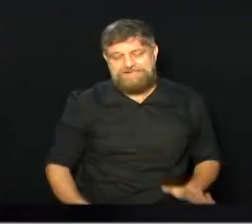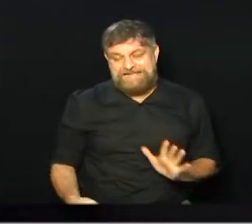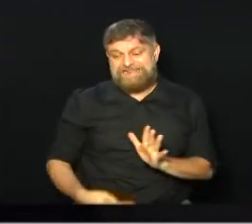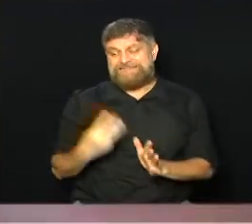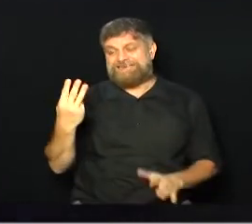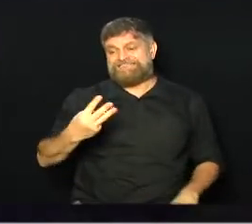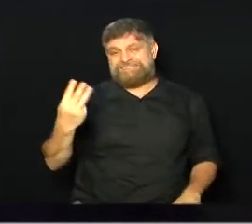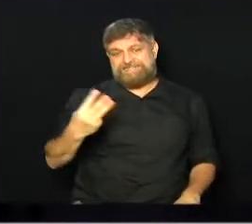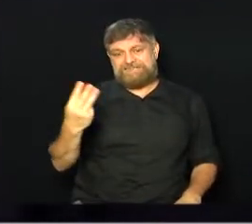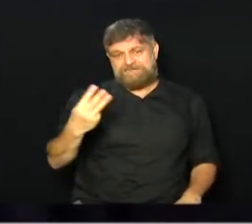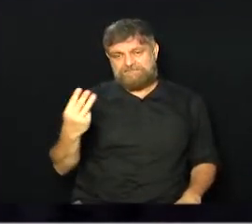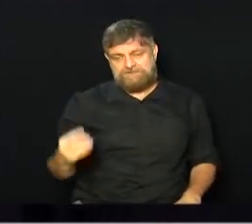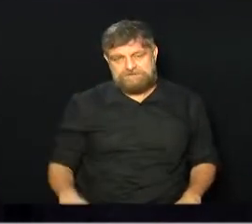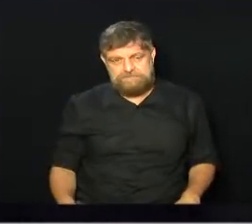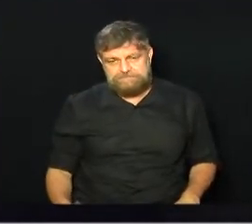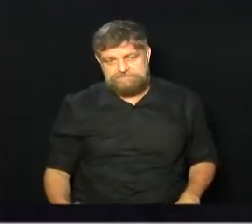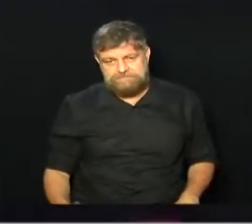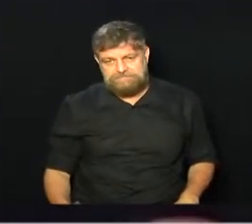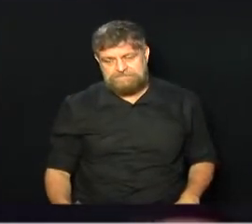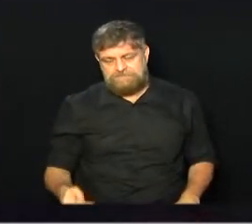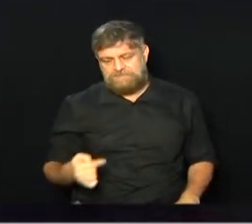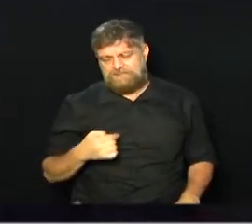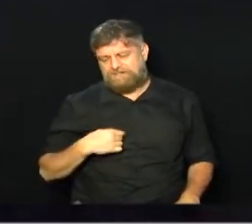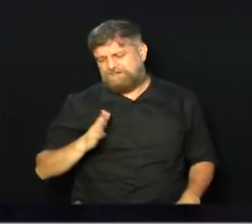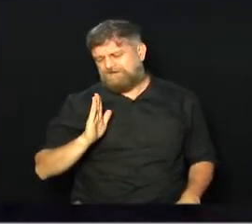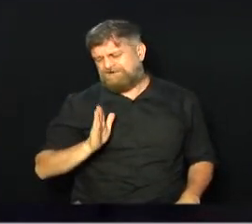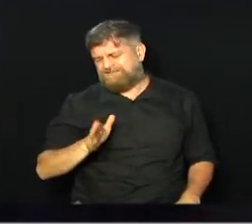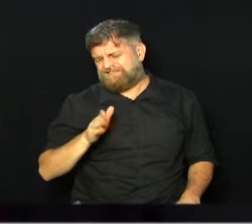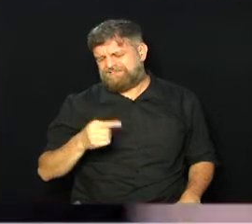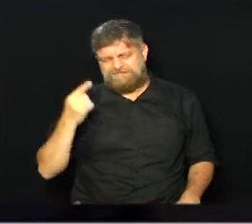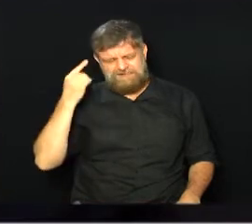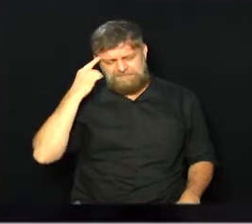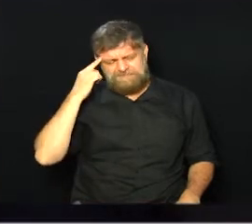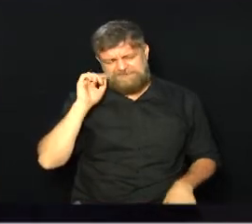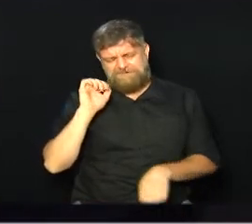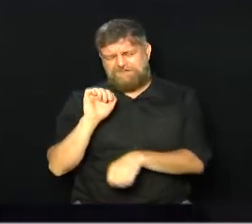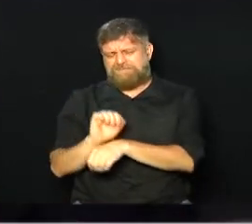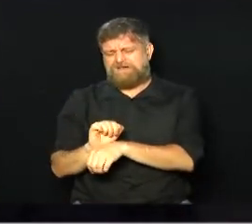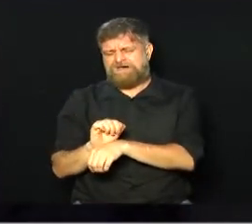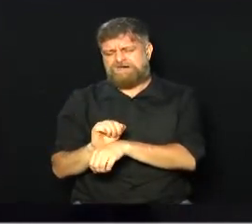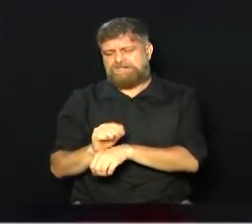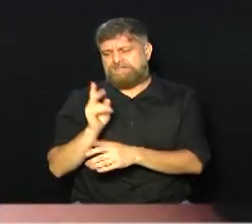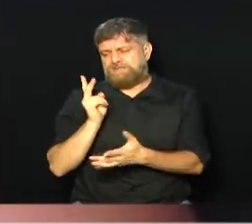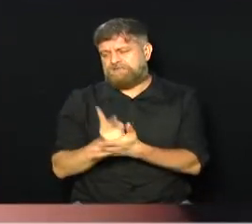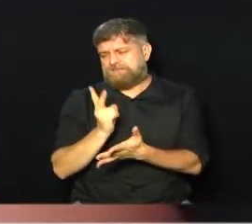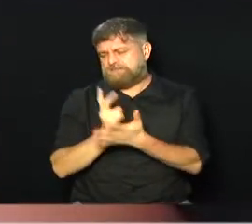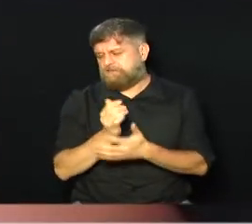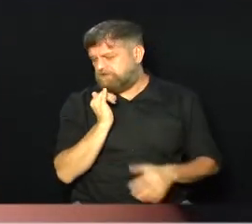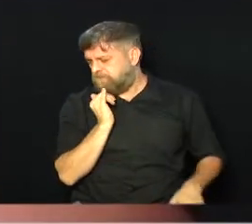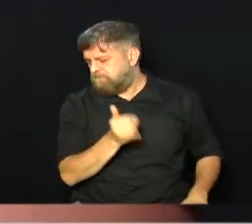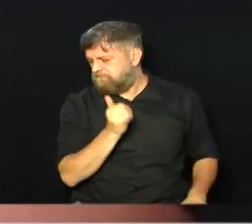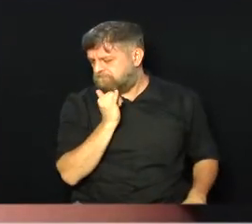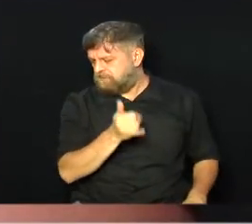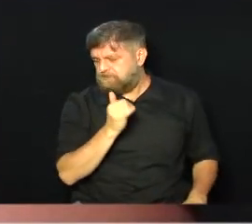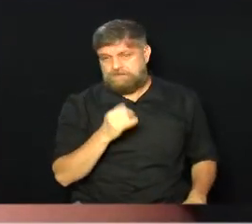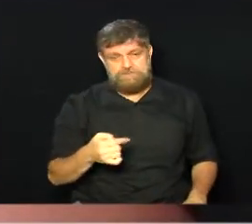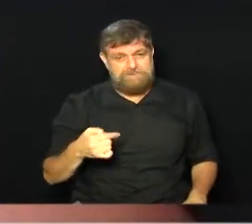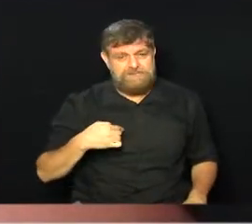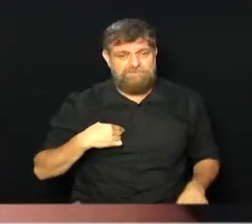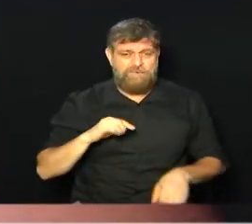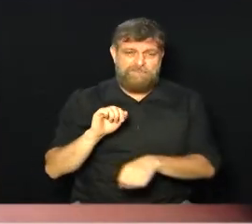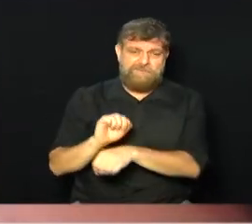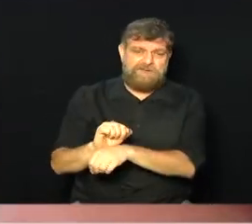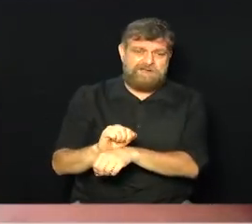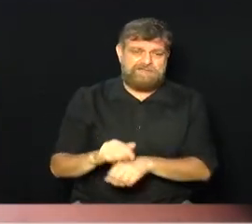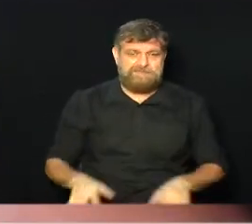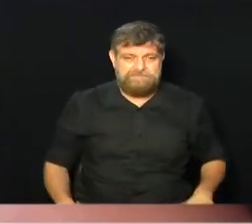vez. E nisso, eu já estava pensando, vou parar, e sempre falei que queria ser treinador de futebol o